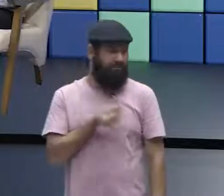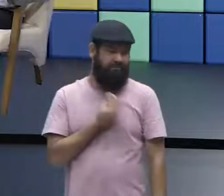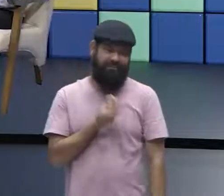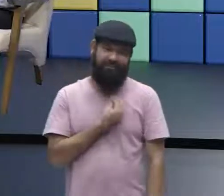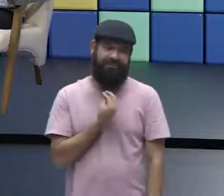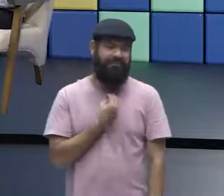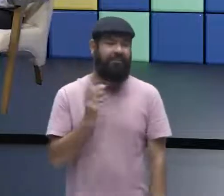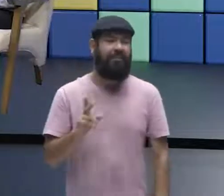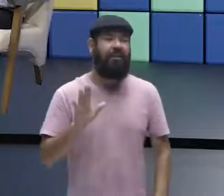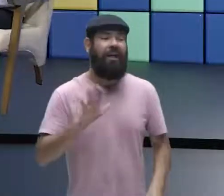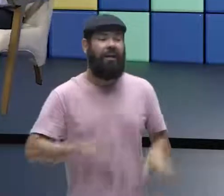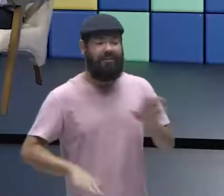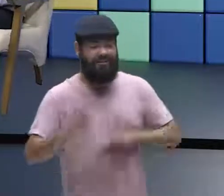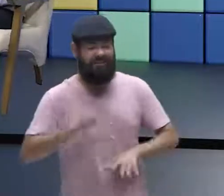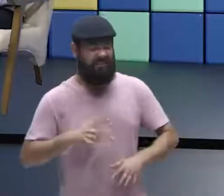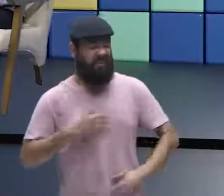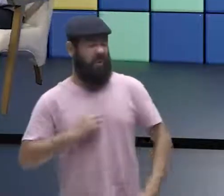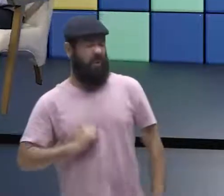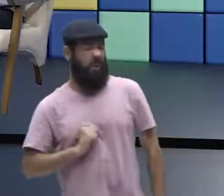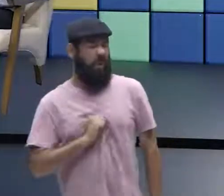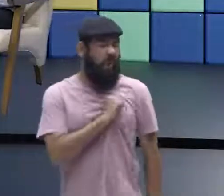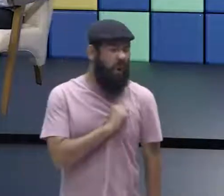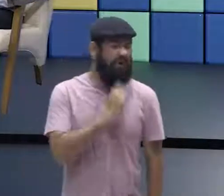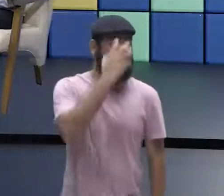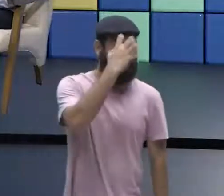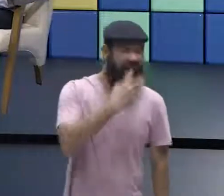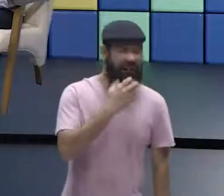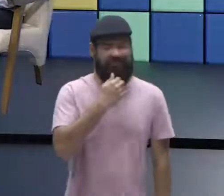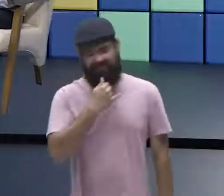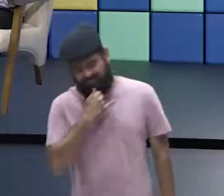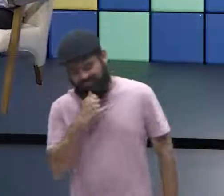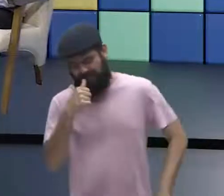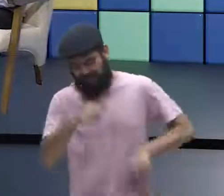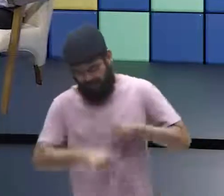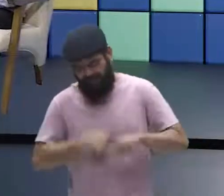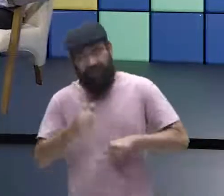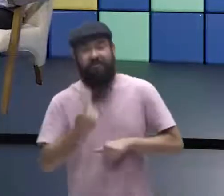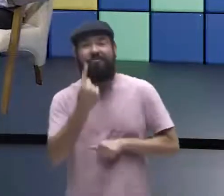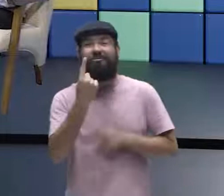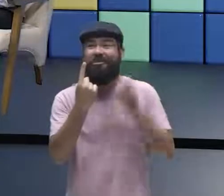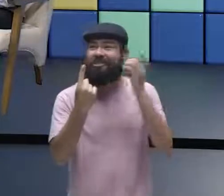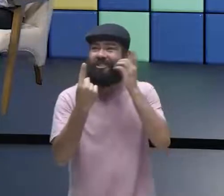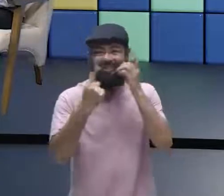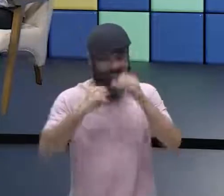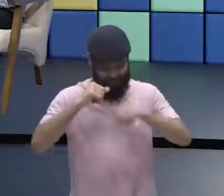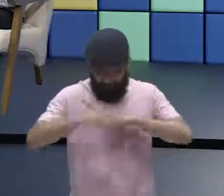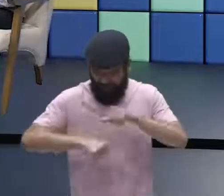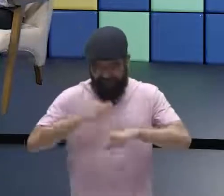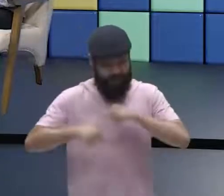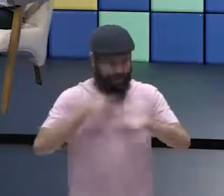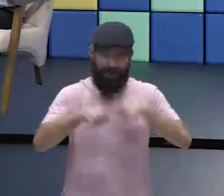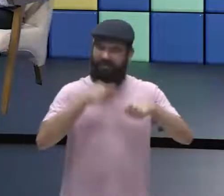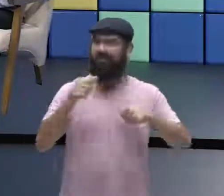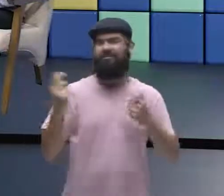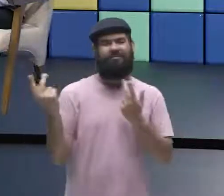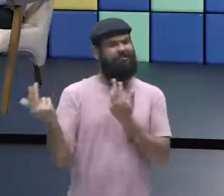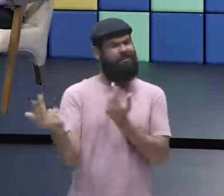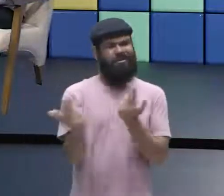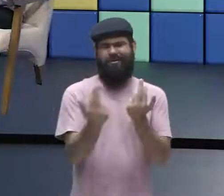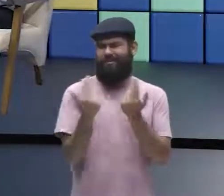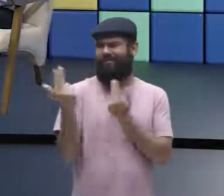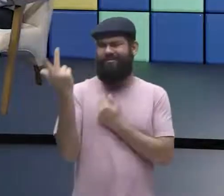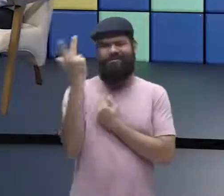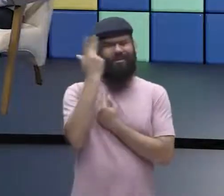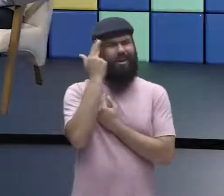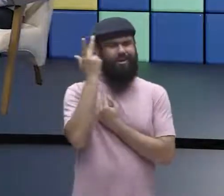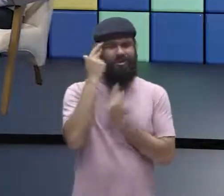tem dias que a gente sente ódio, raiva, alegria, tristeza, tudo num dia só, não é? Não tem como, e todo mundo passa por isso, não é? É